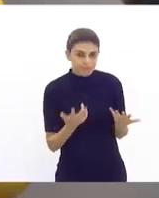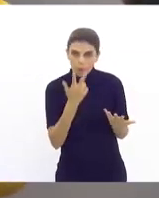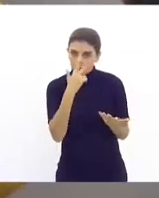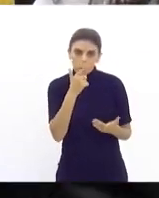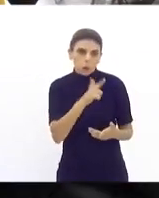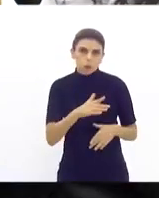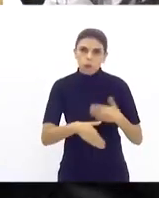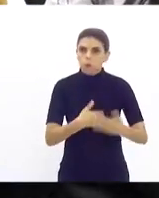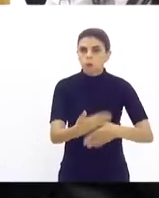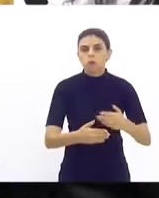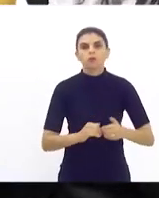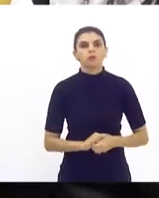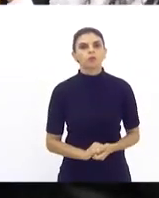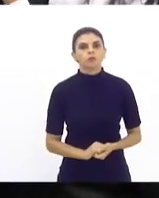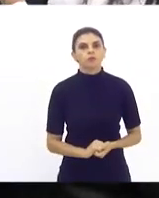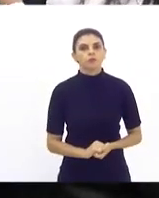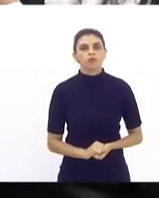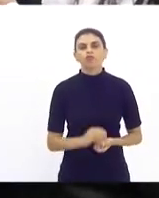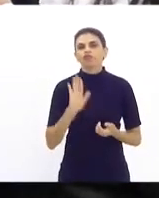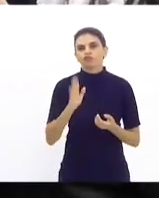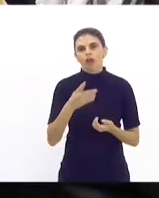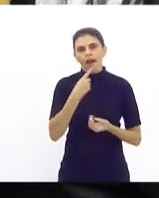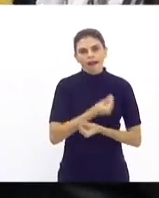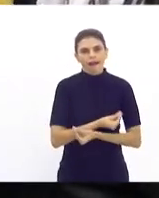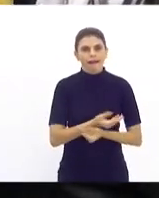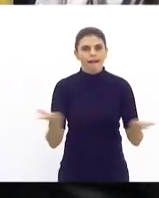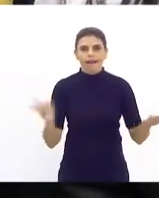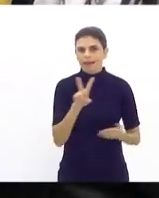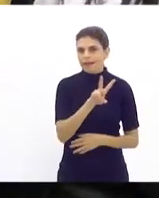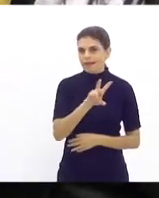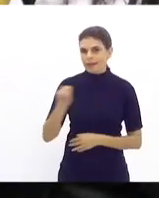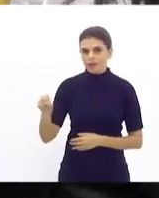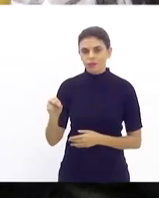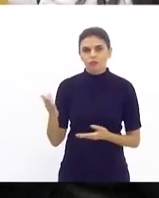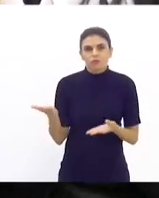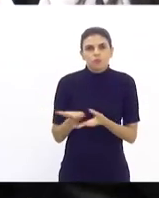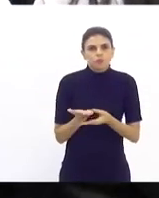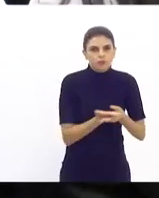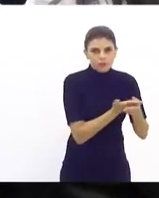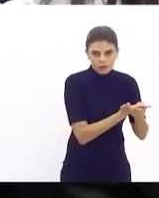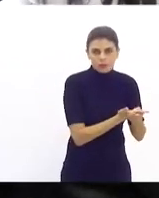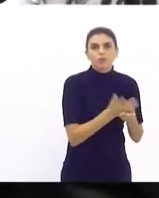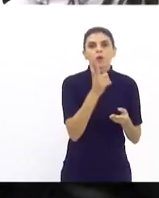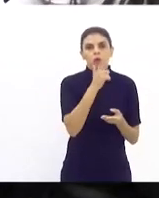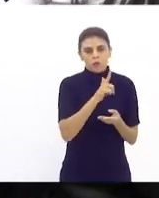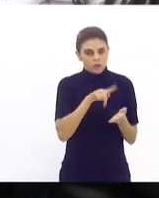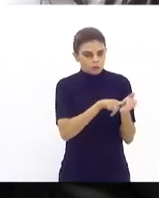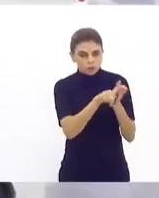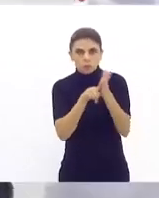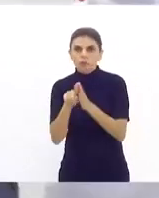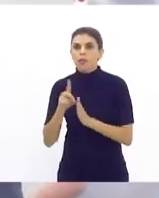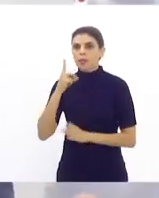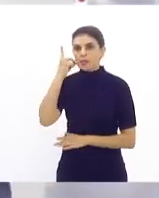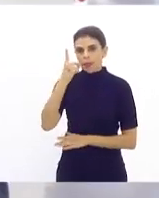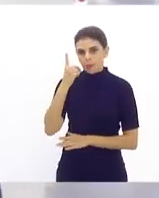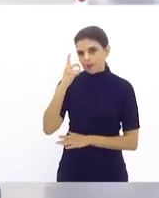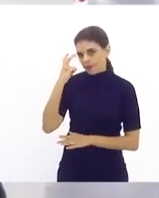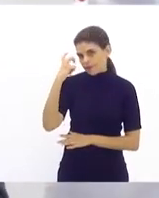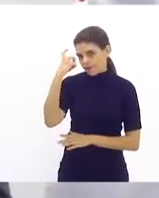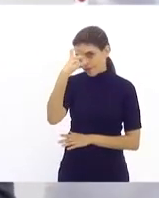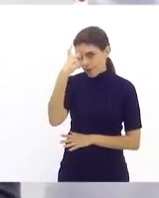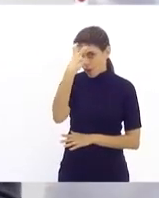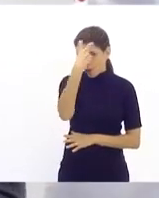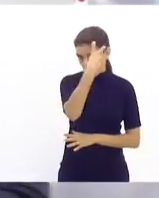caminhar. Hoje nós distribuímos mais 500 processos aqui para os relatores. Então, o projeto que menciona a deputada Verônica era de relatoria do